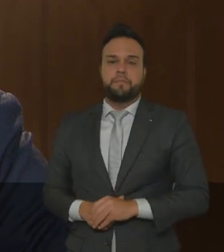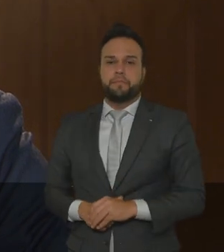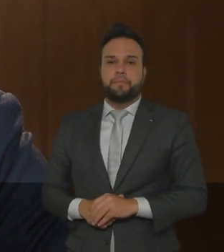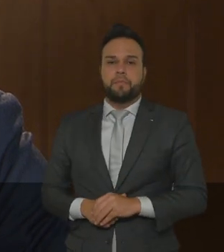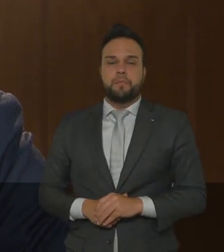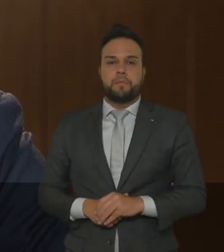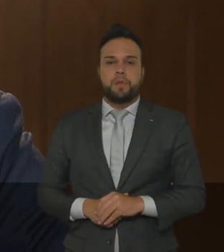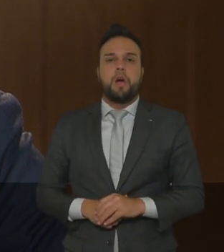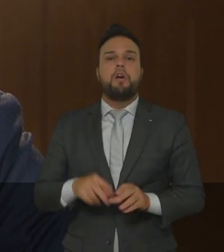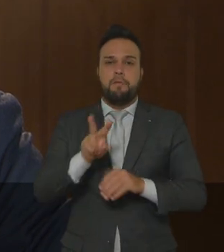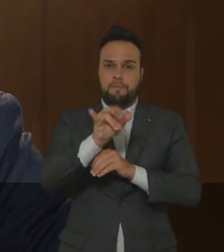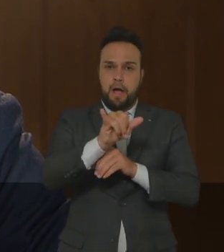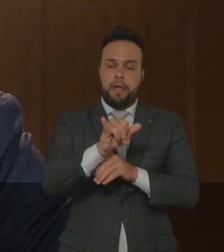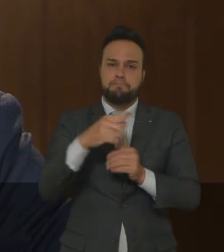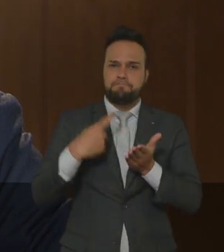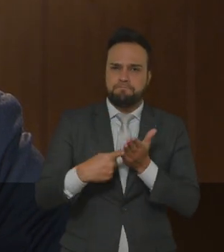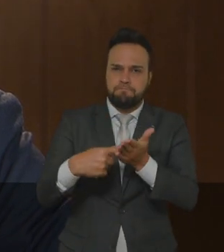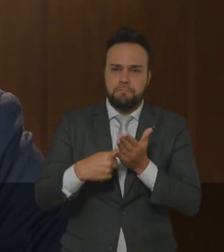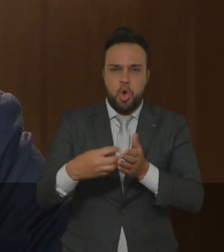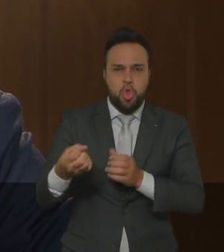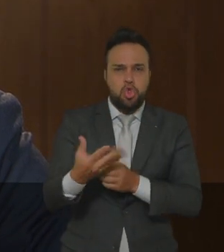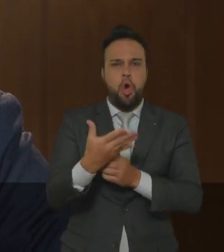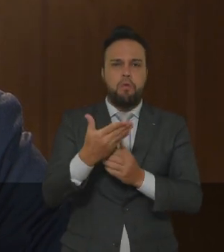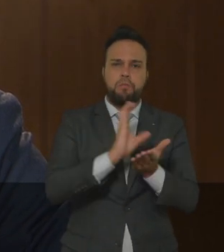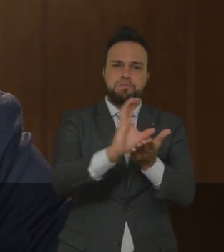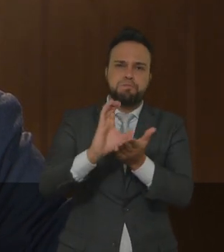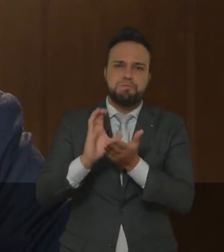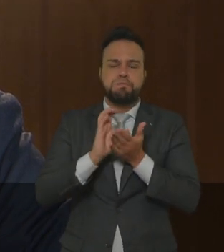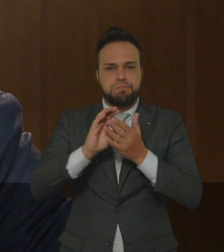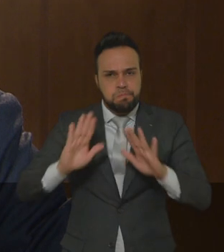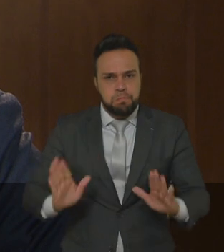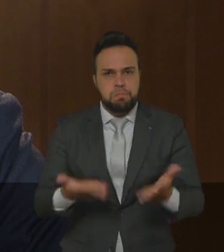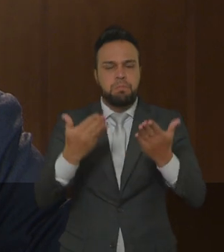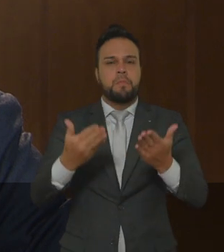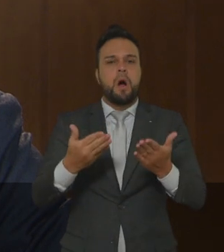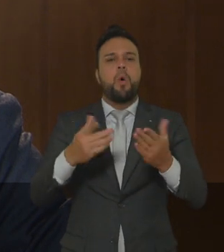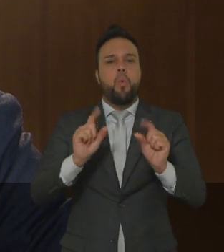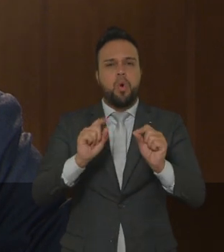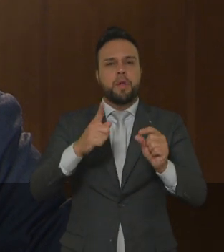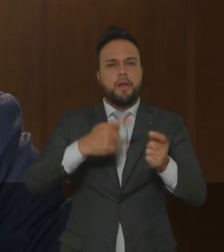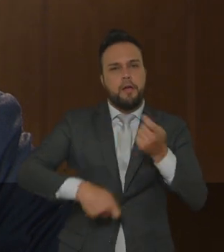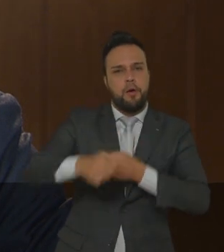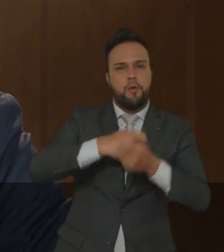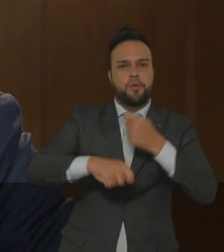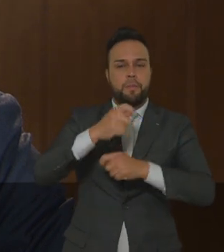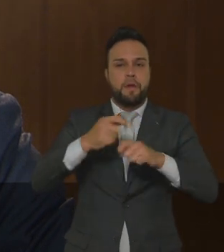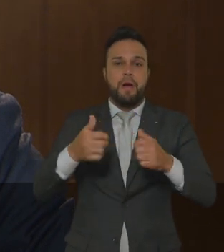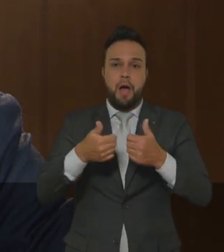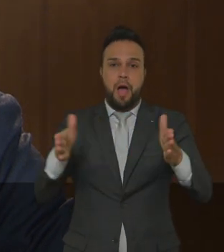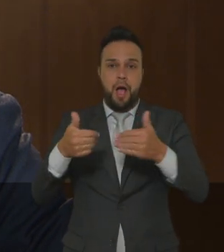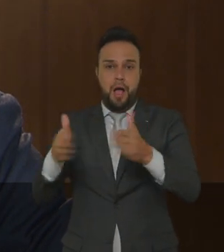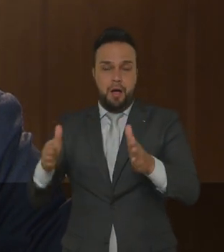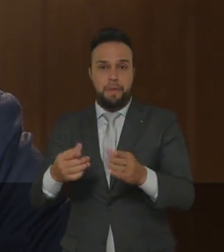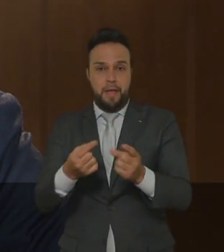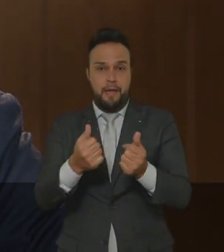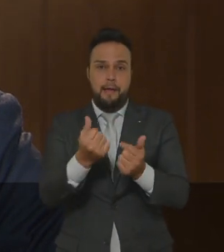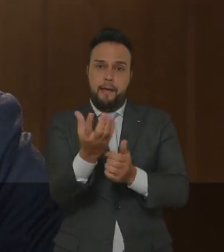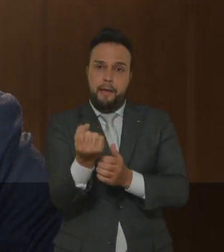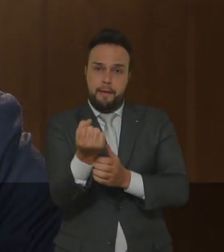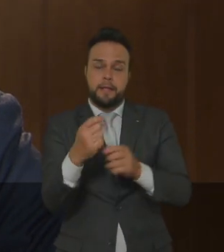eles atraíram nova de investimentos e simularam a economia e geraram renda e empregos